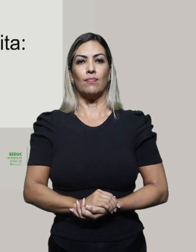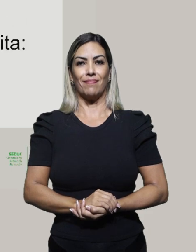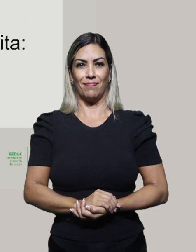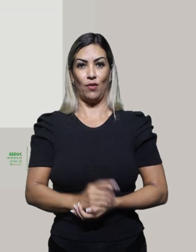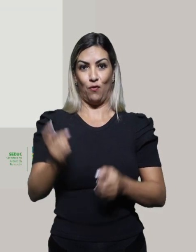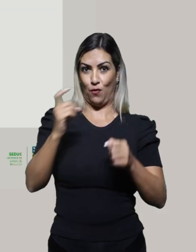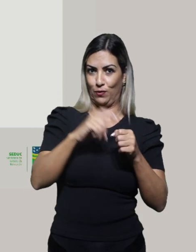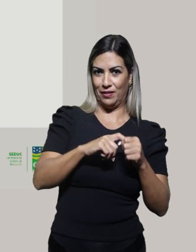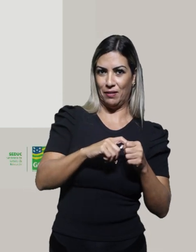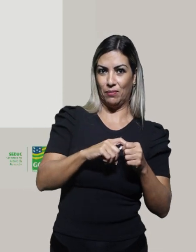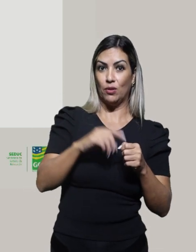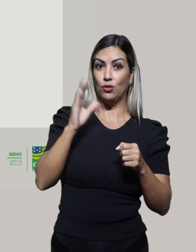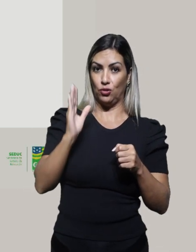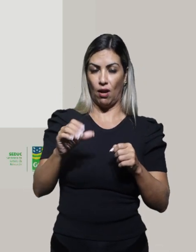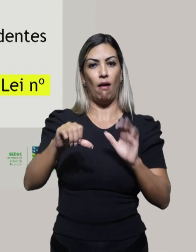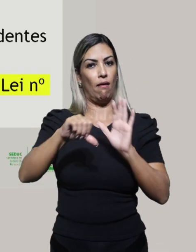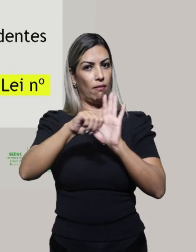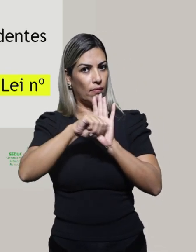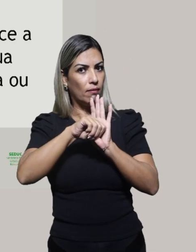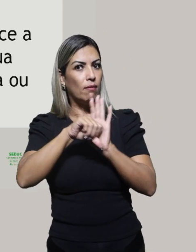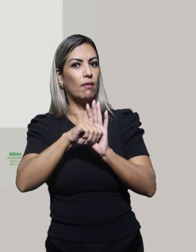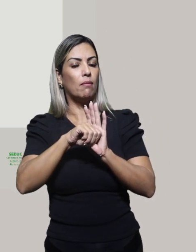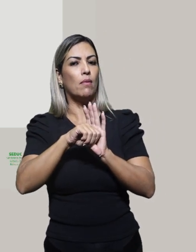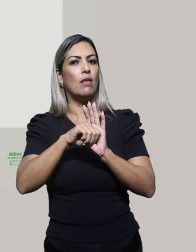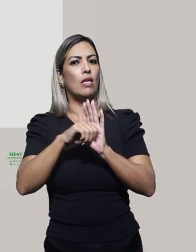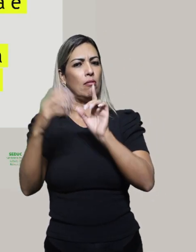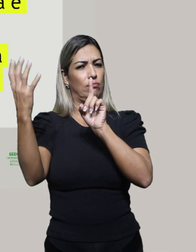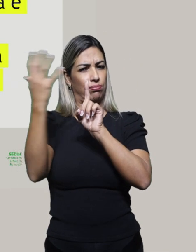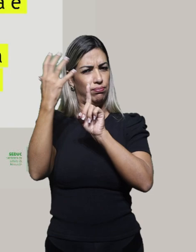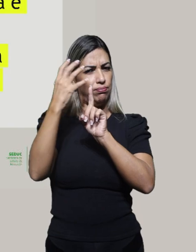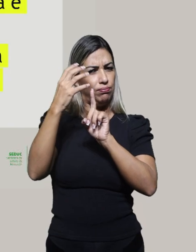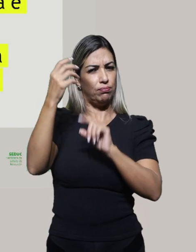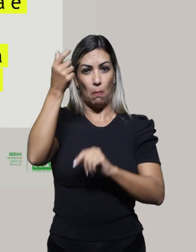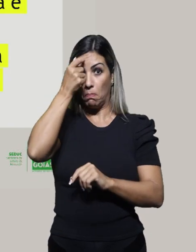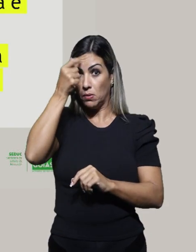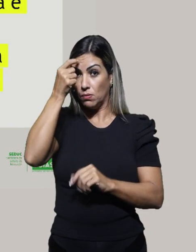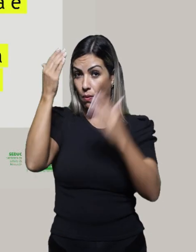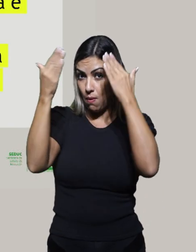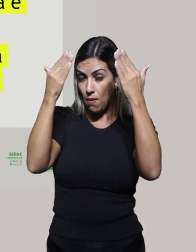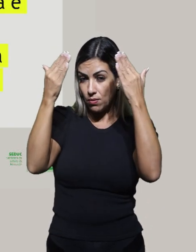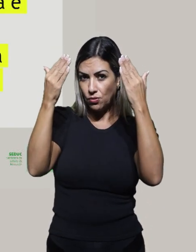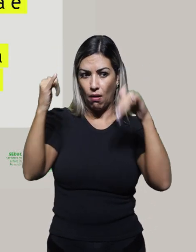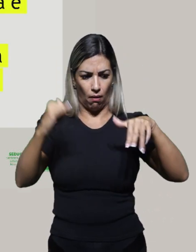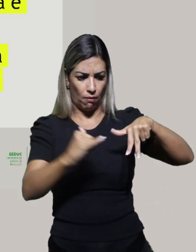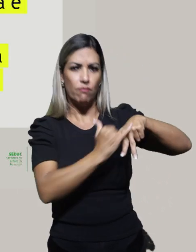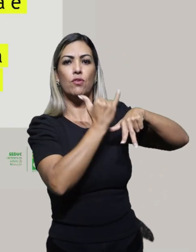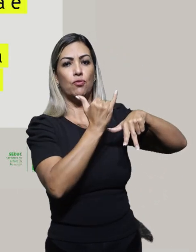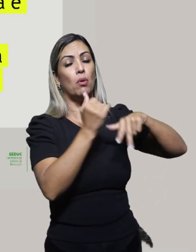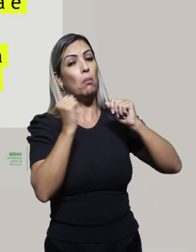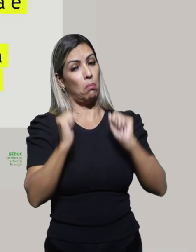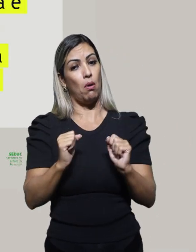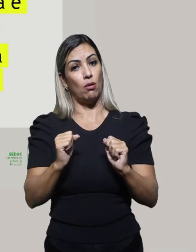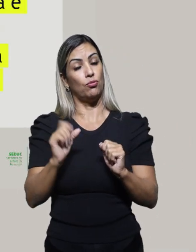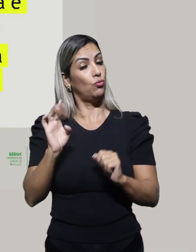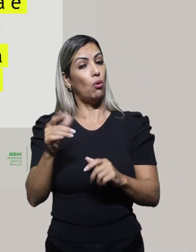Passando para trás. Já no crime de violência psicológica, a vítima pode ser somente